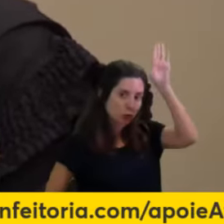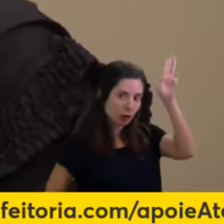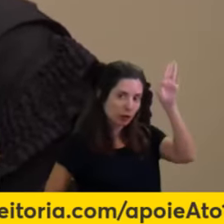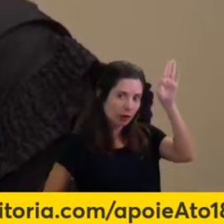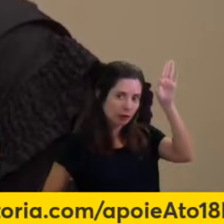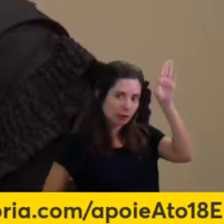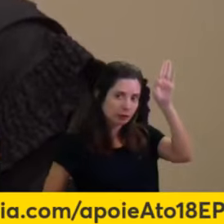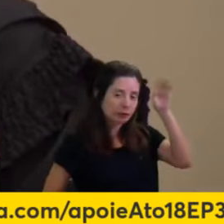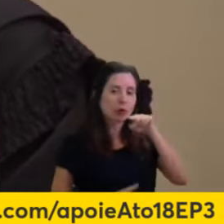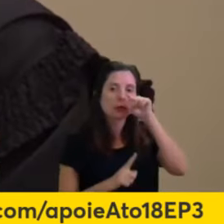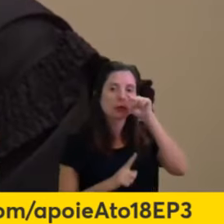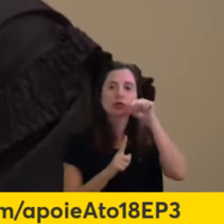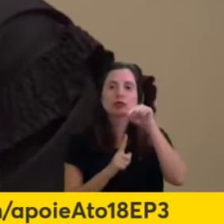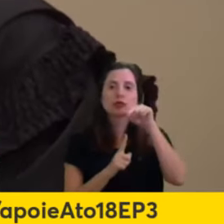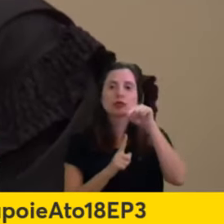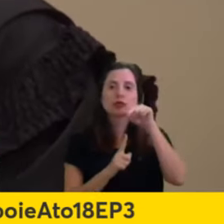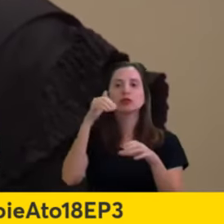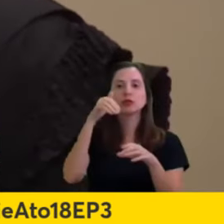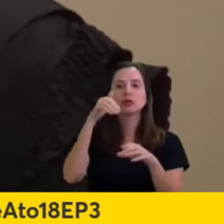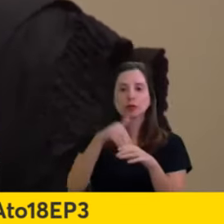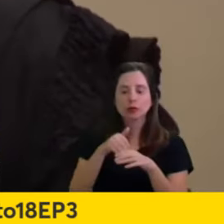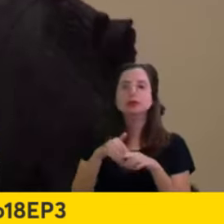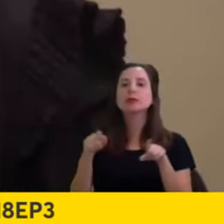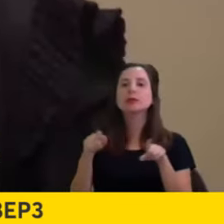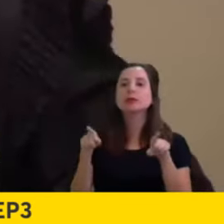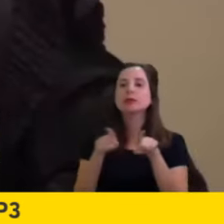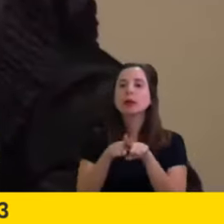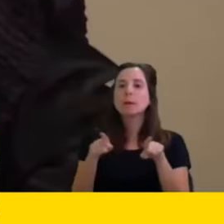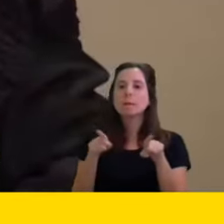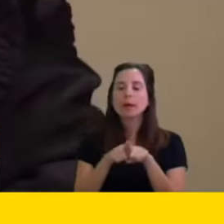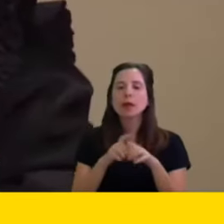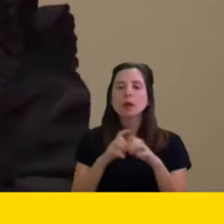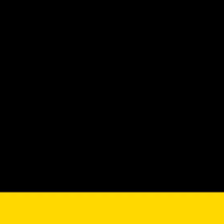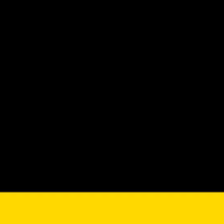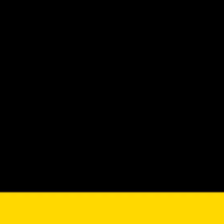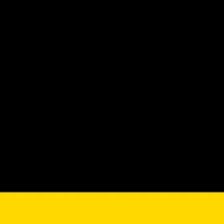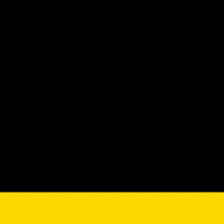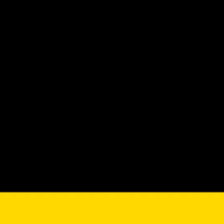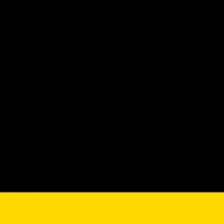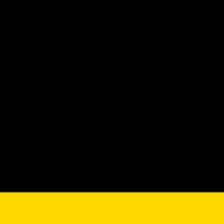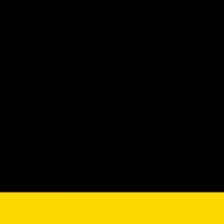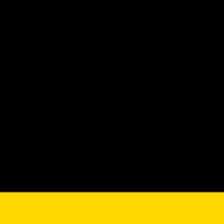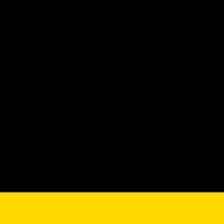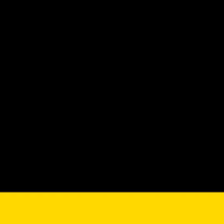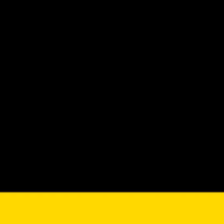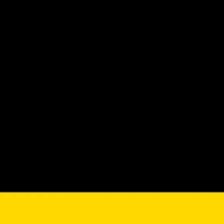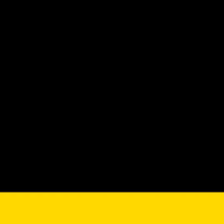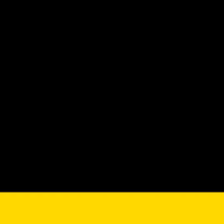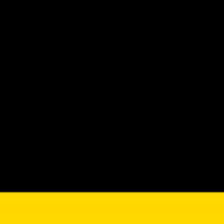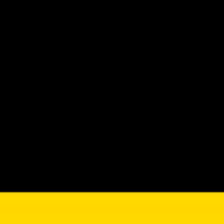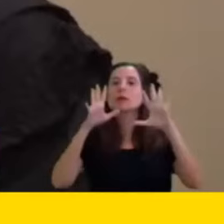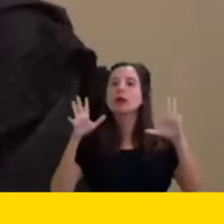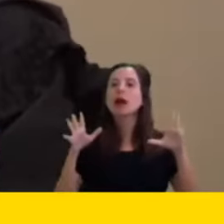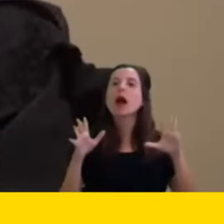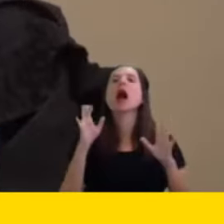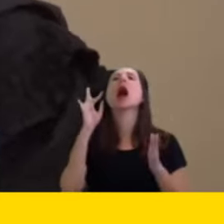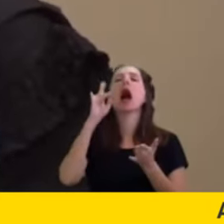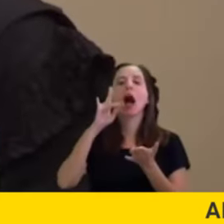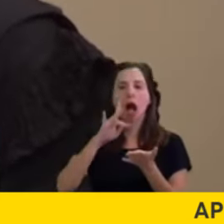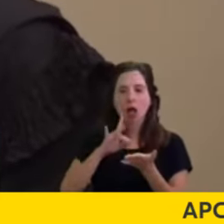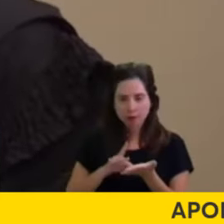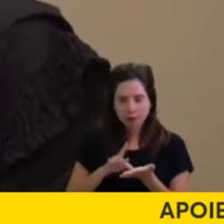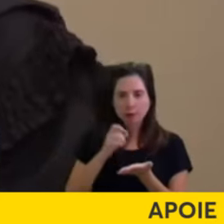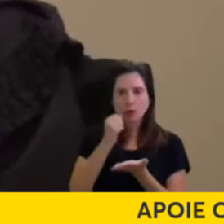voto ademais muito embora o partido Liberal afirme Que tal contratação teria servido para